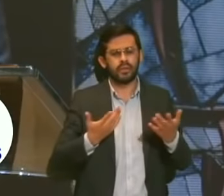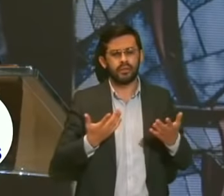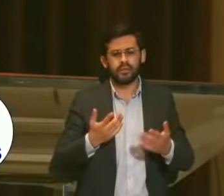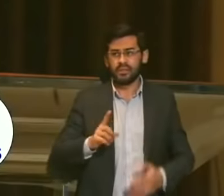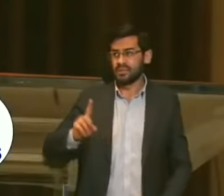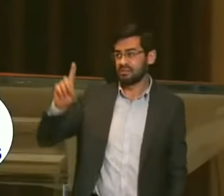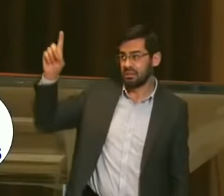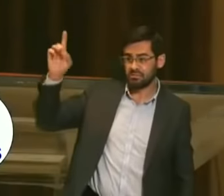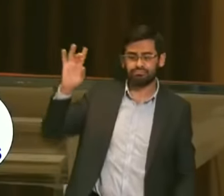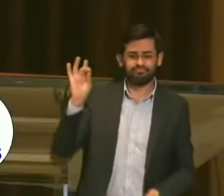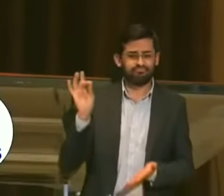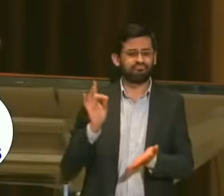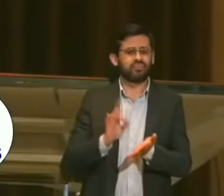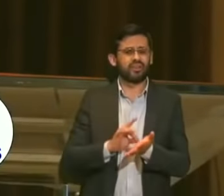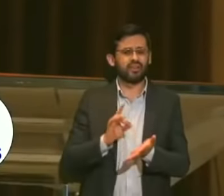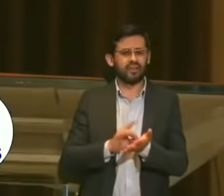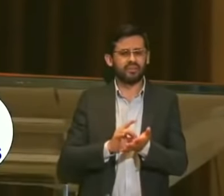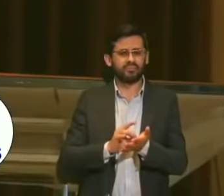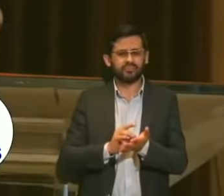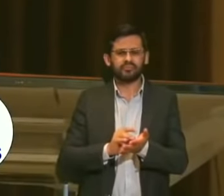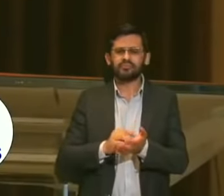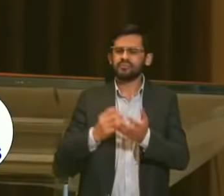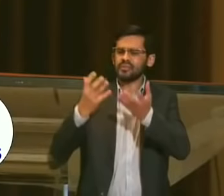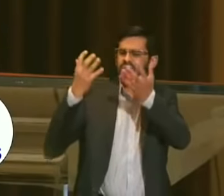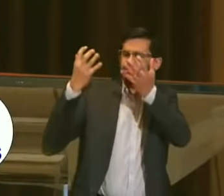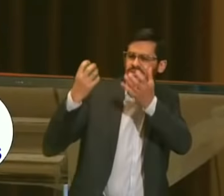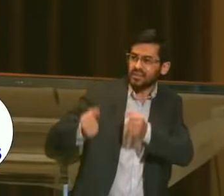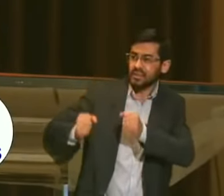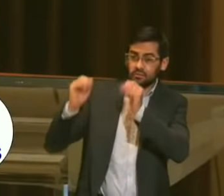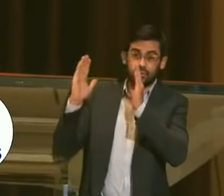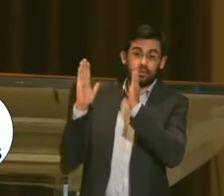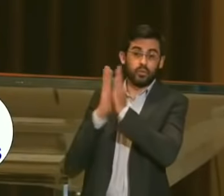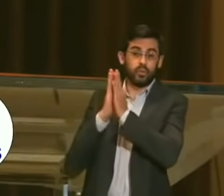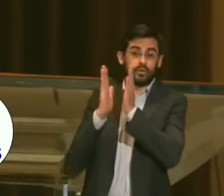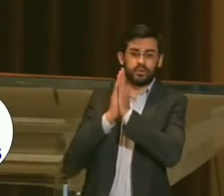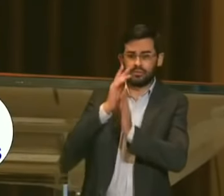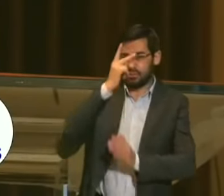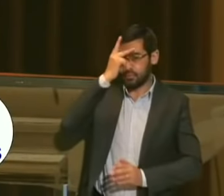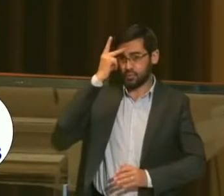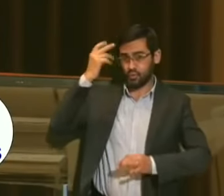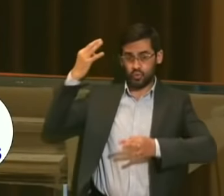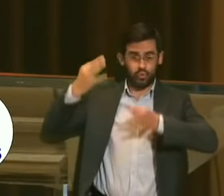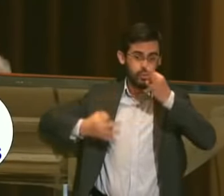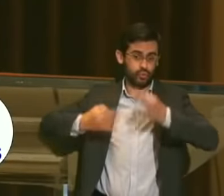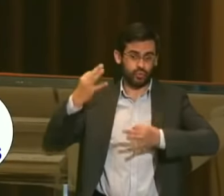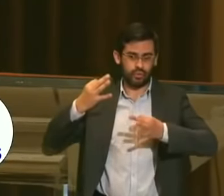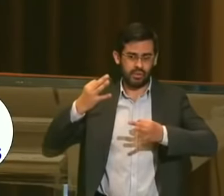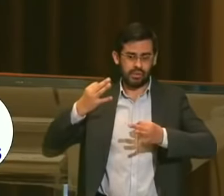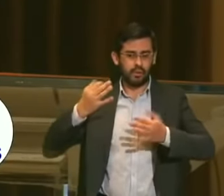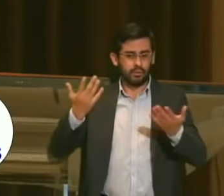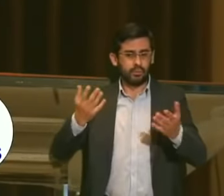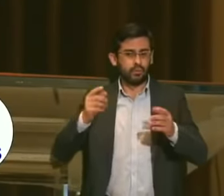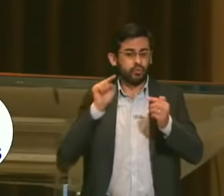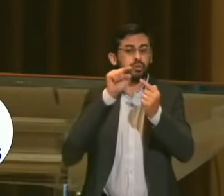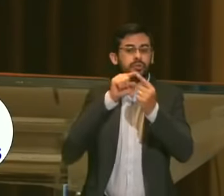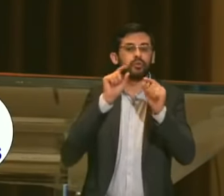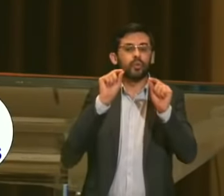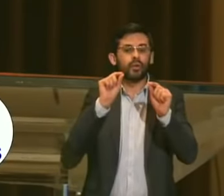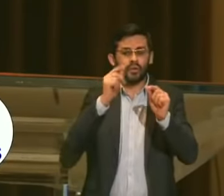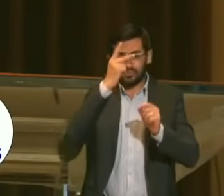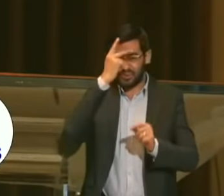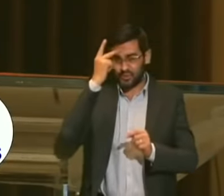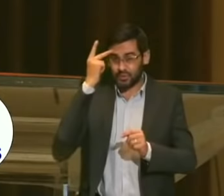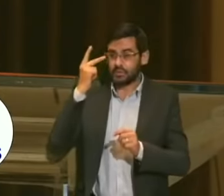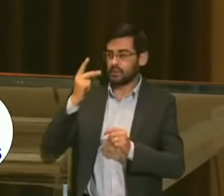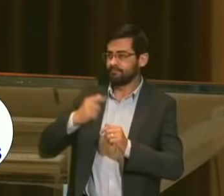Deus honra, Deus leva em conta a oração do justo, não no sentido de não ter pecados, mas de alguém que leva